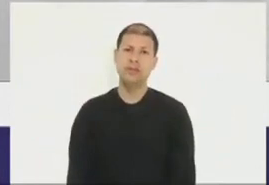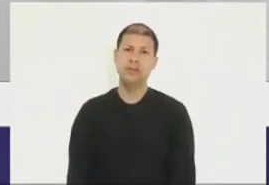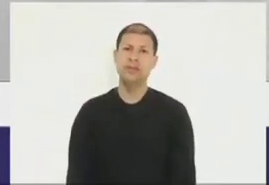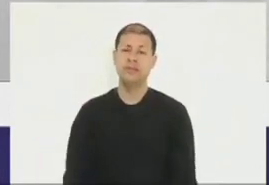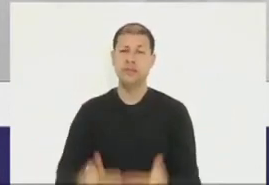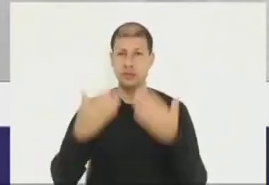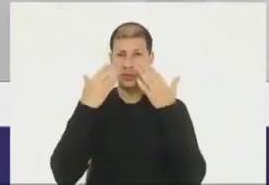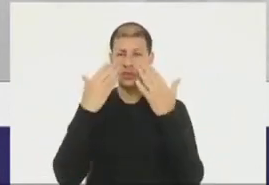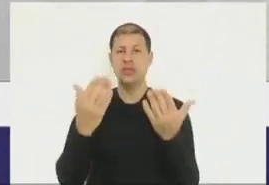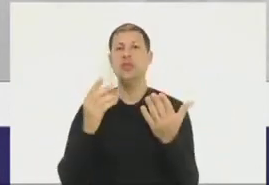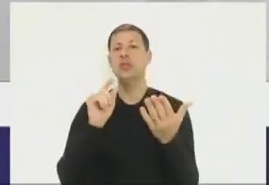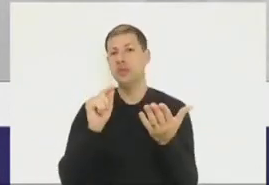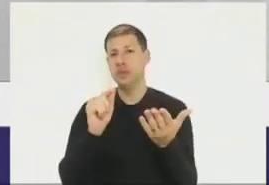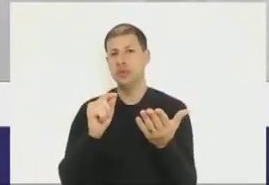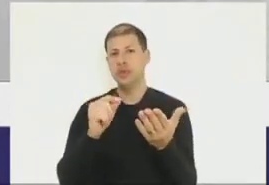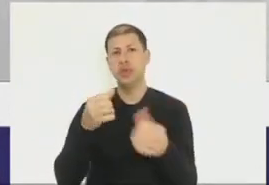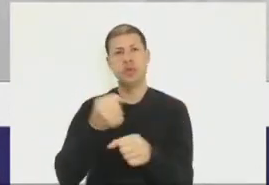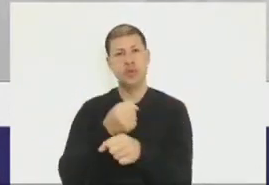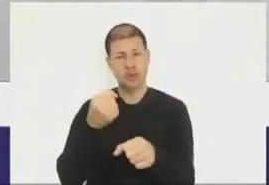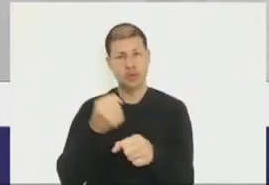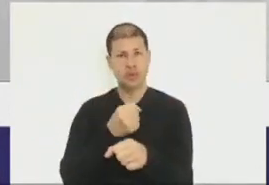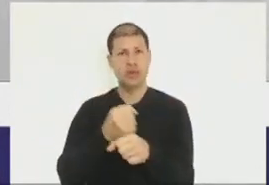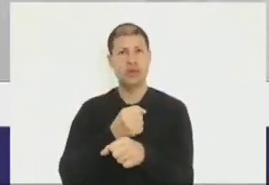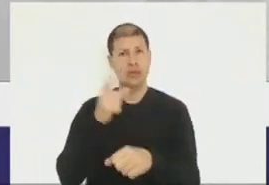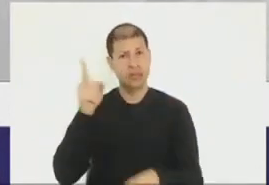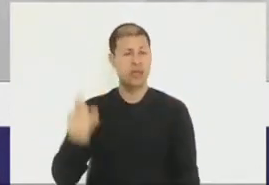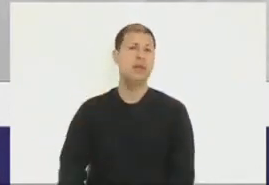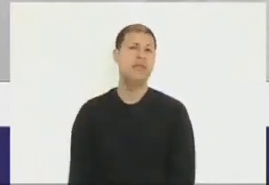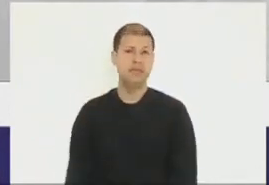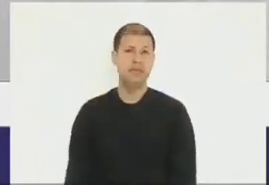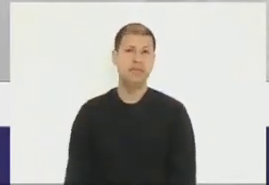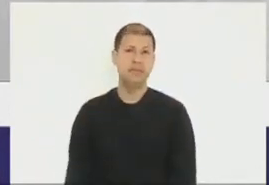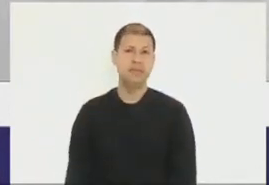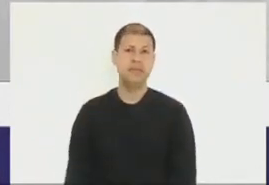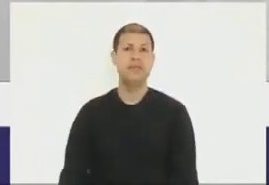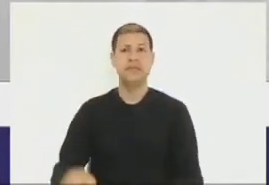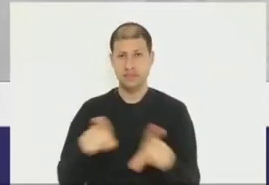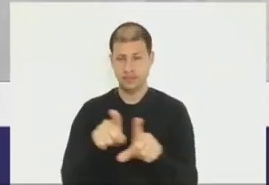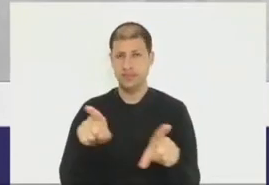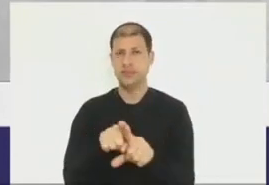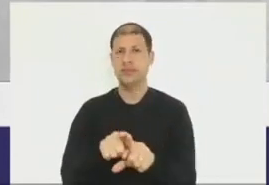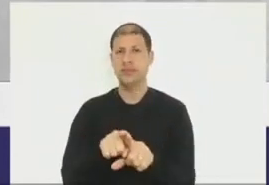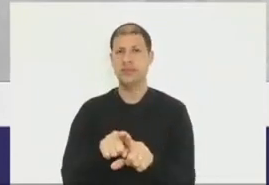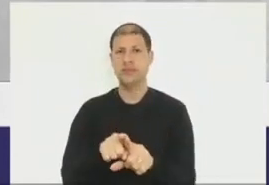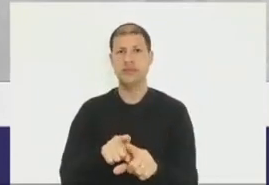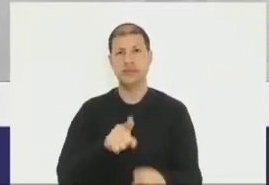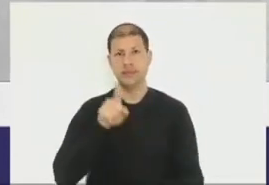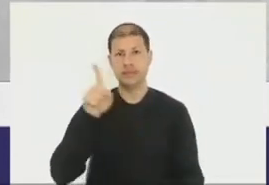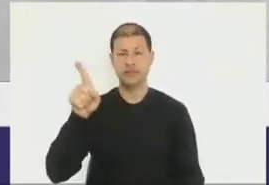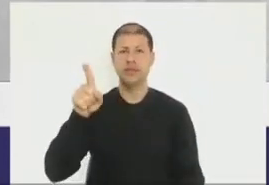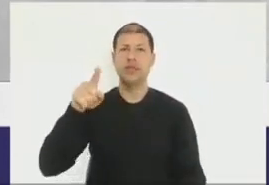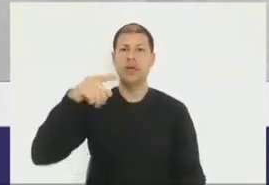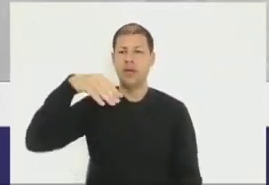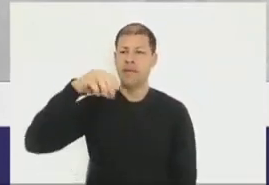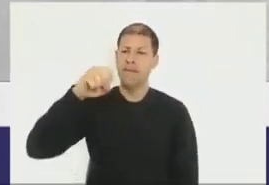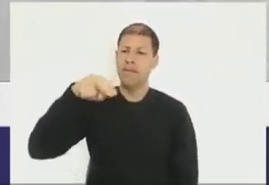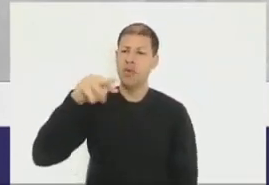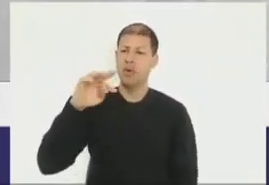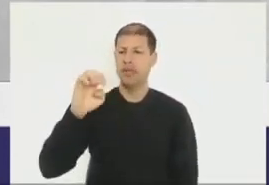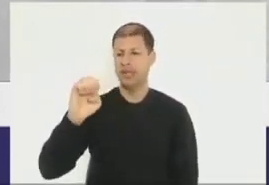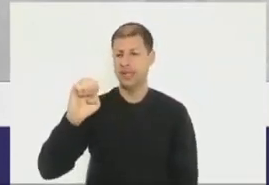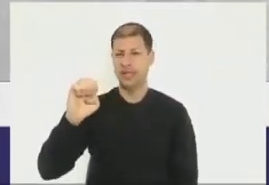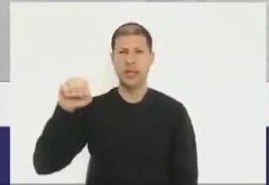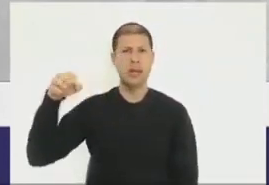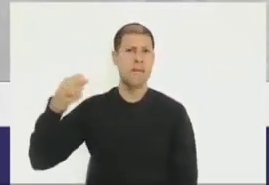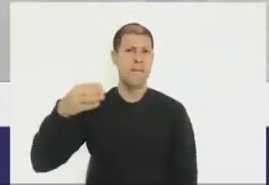mostrando a obra que está sendo feita. Também estive no Monte Mor, onde fiz